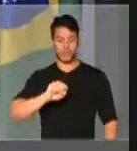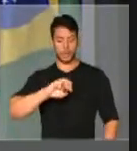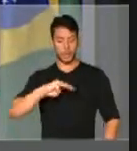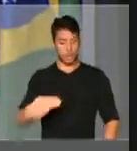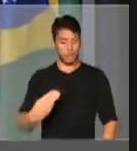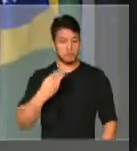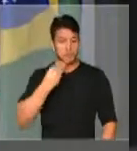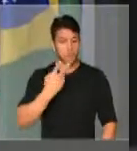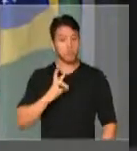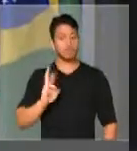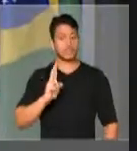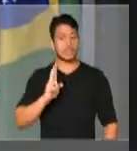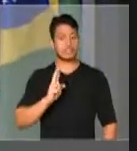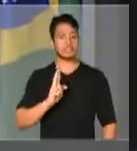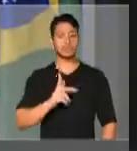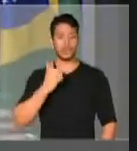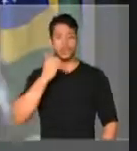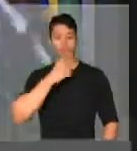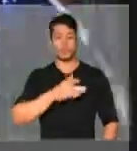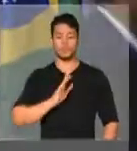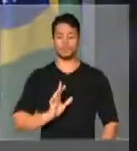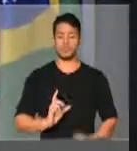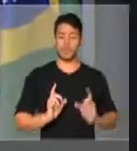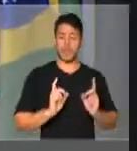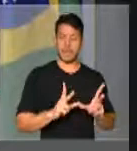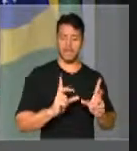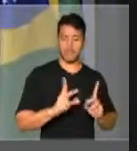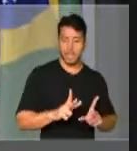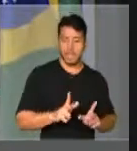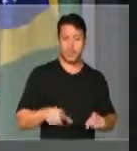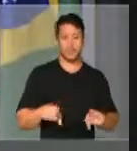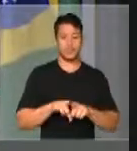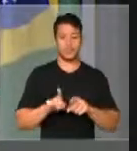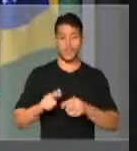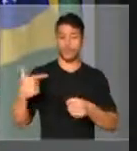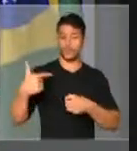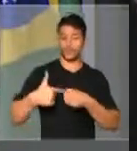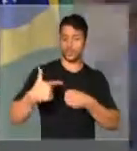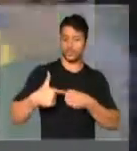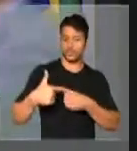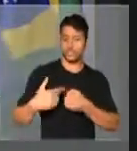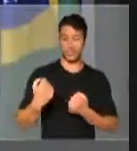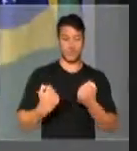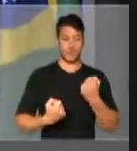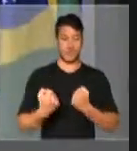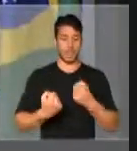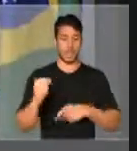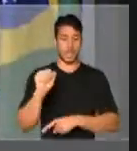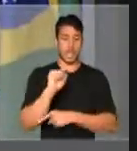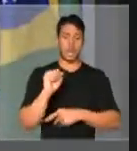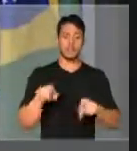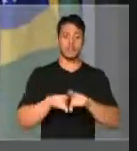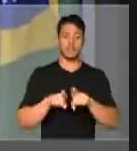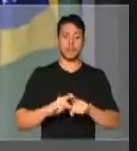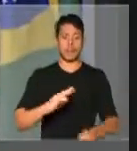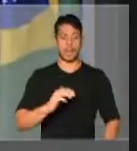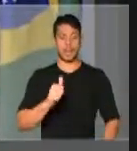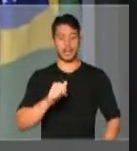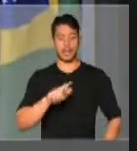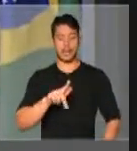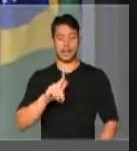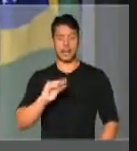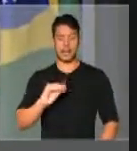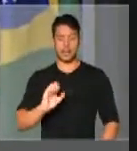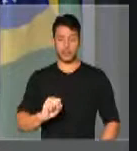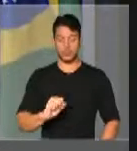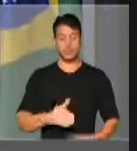recursos públicos que eram gastos em aluguel em combustível era um gasto em cargos comissionados e que agora estão direcionados